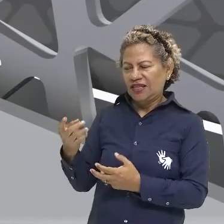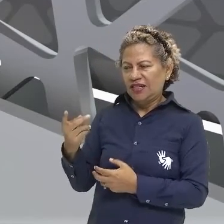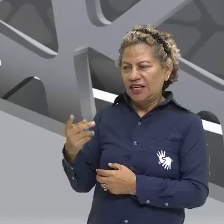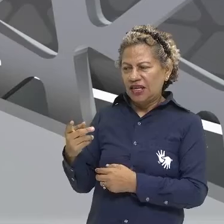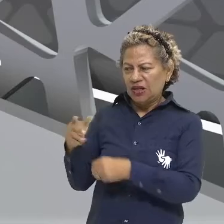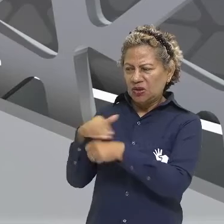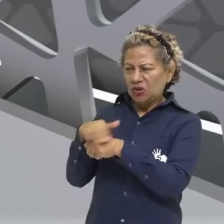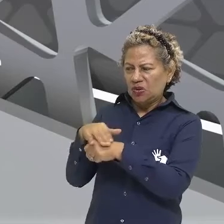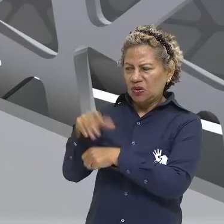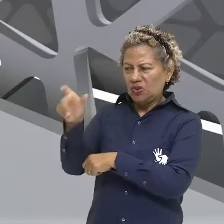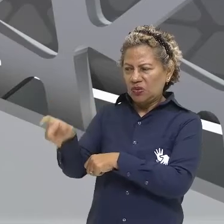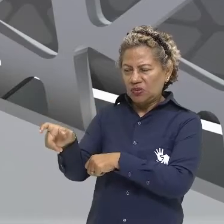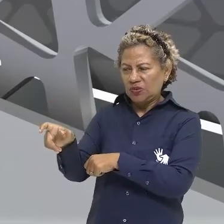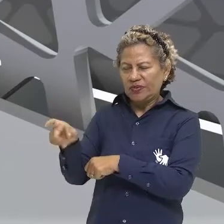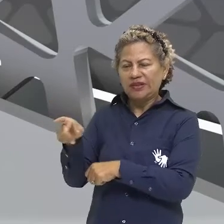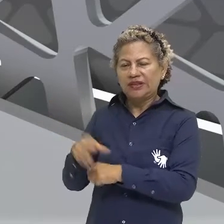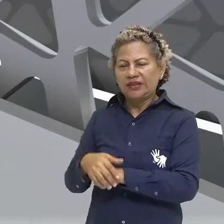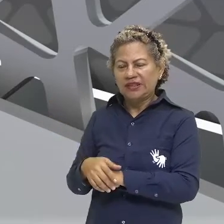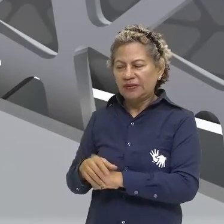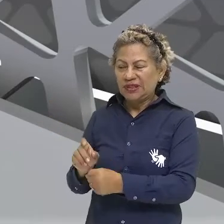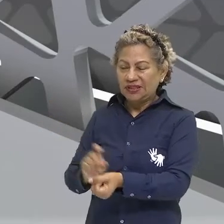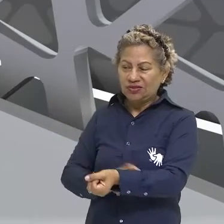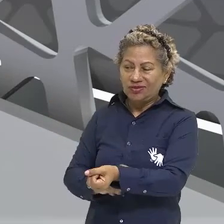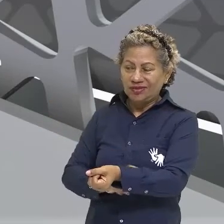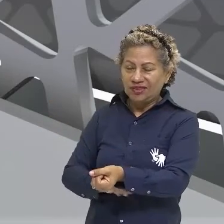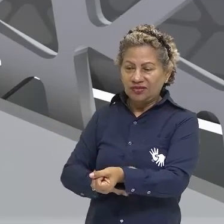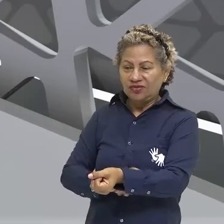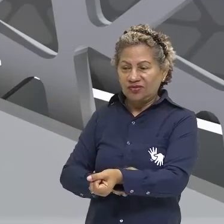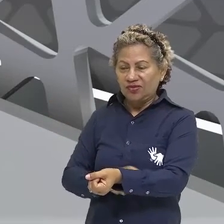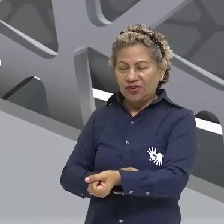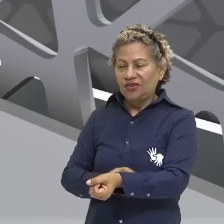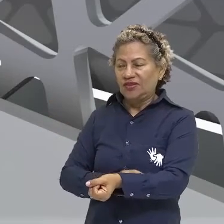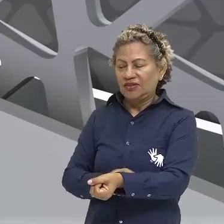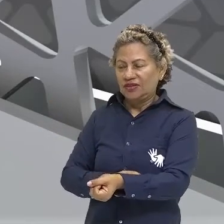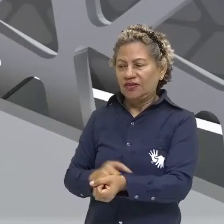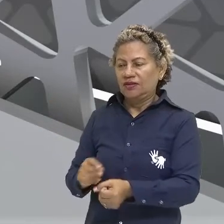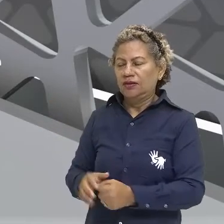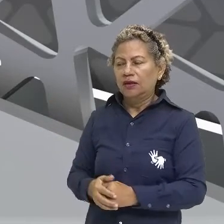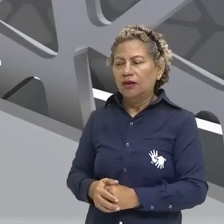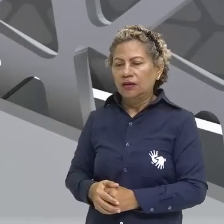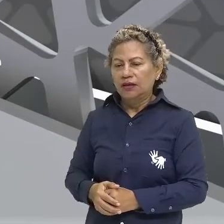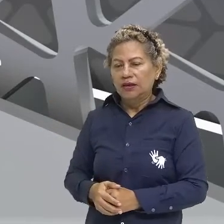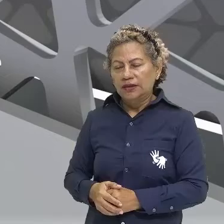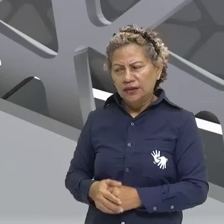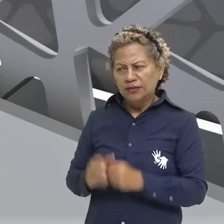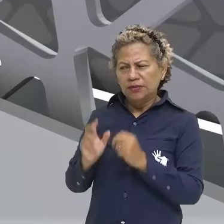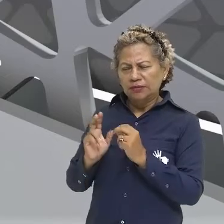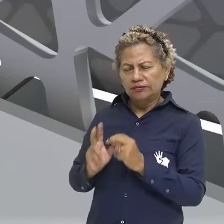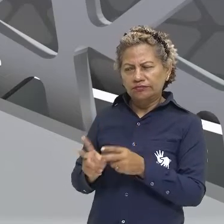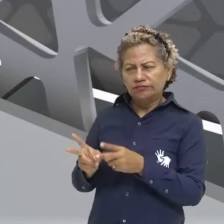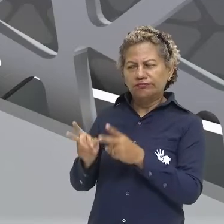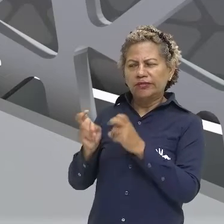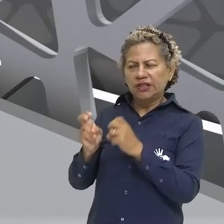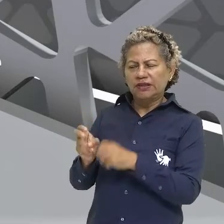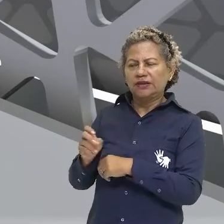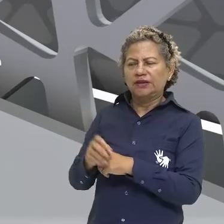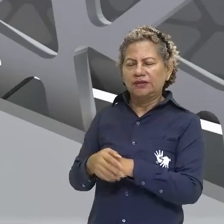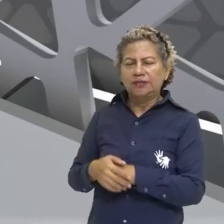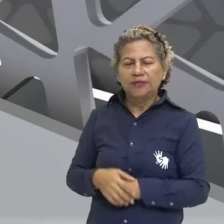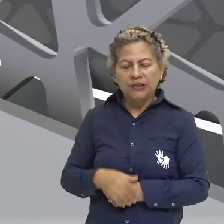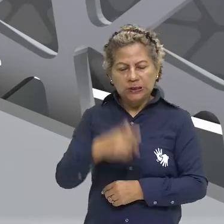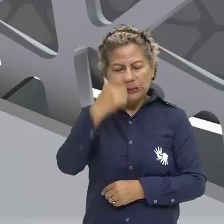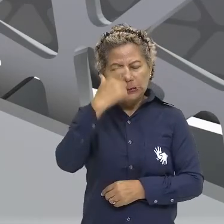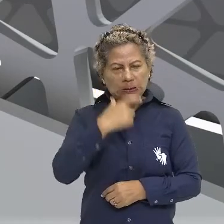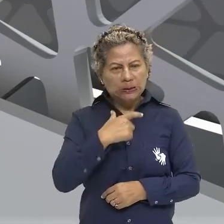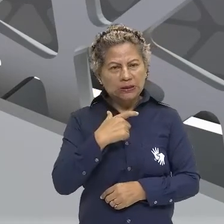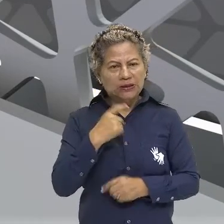conversar da maneira mais tranquila possível, você não consegue transmitir isso totalmente. Dá para ver na sua expressão que algo está lhe